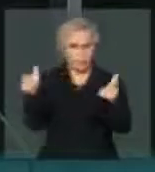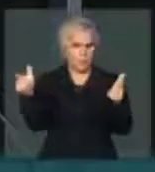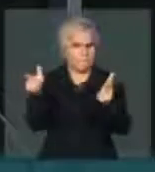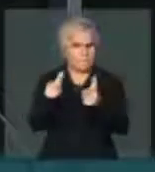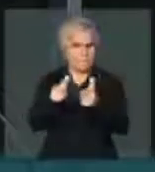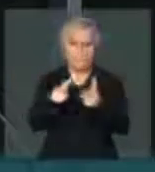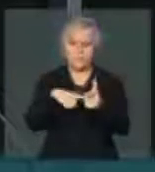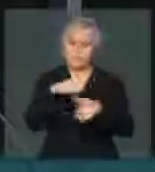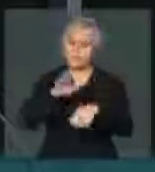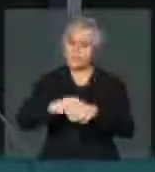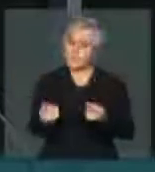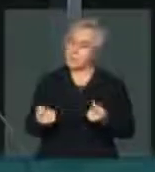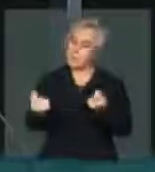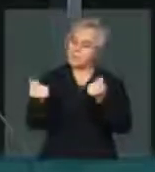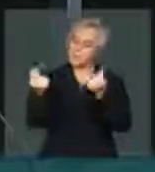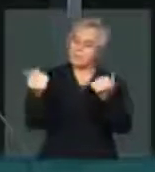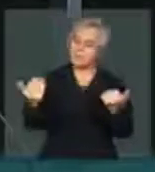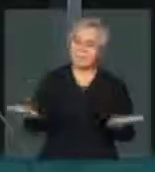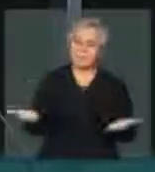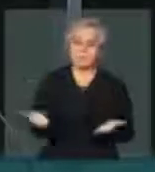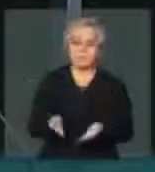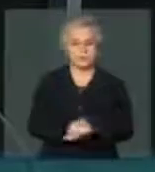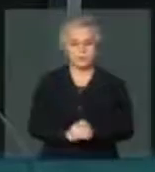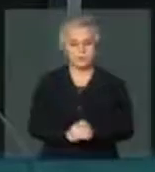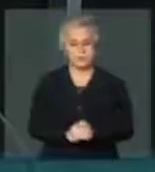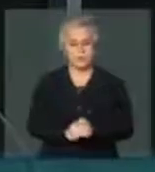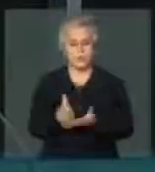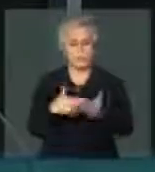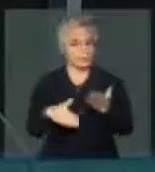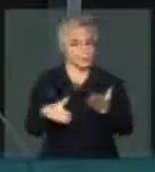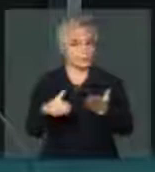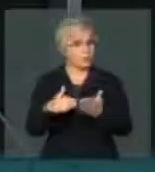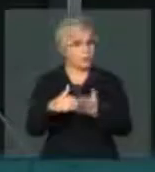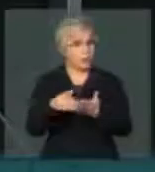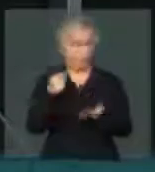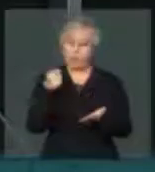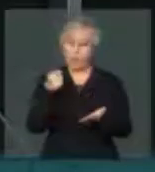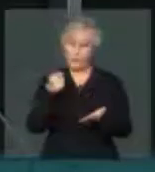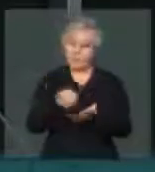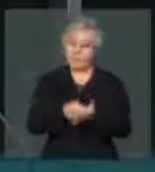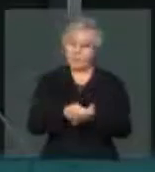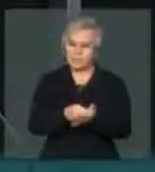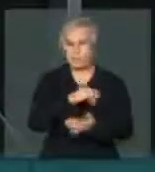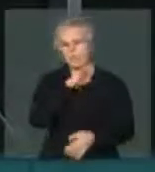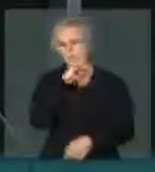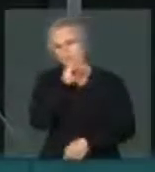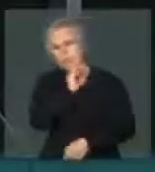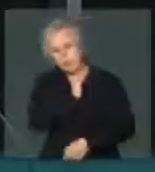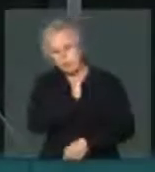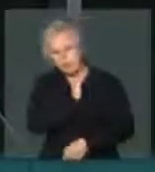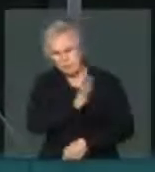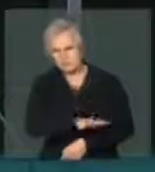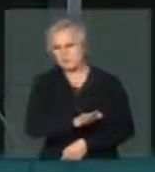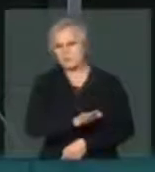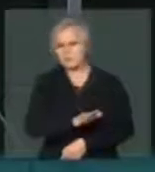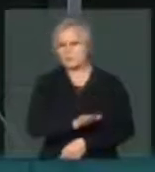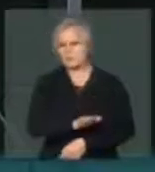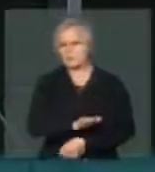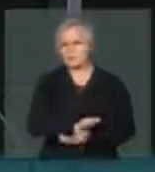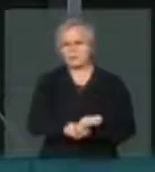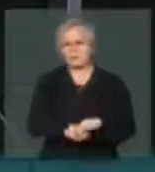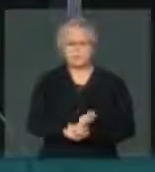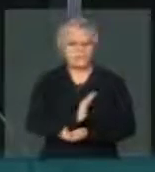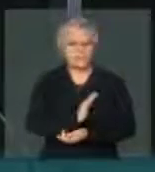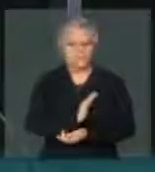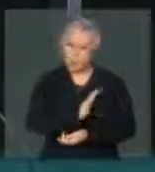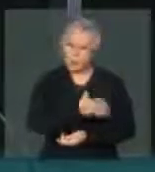força econômica. Então, é claro, toda obrigação é incômoda, toda obrigação é antipática.